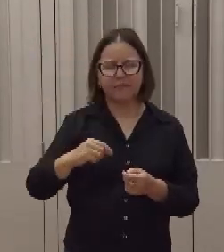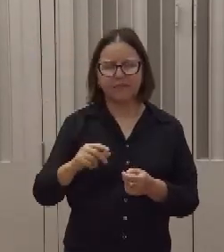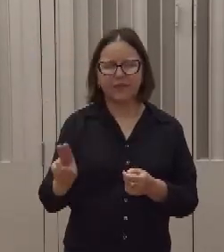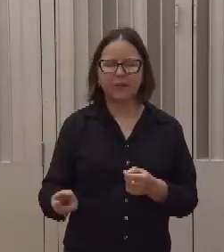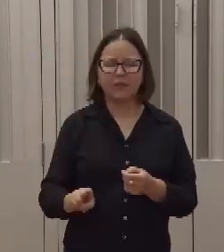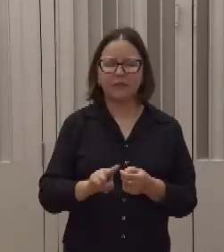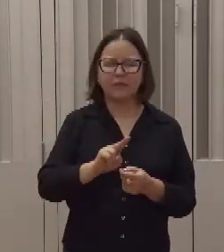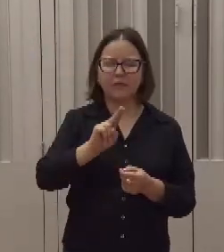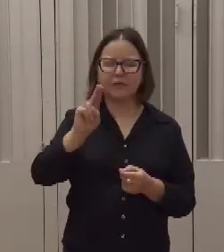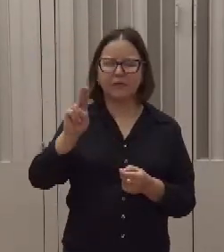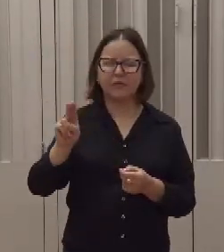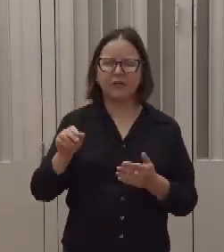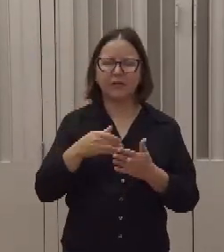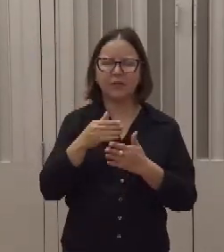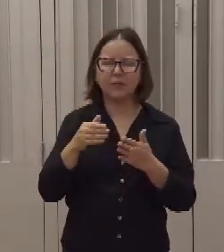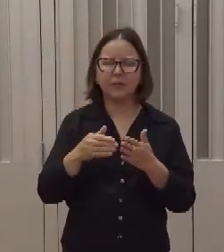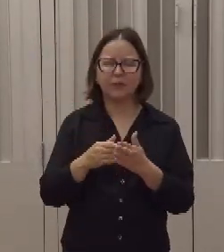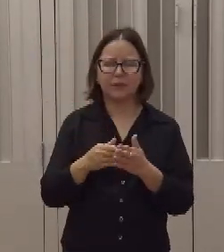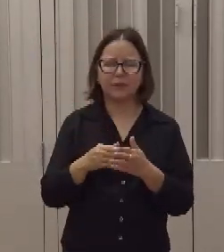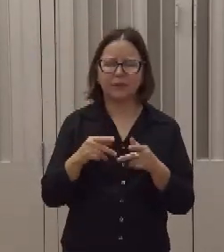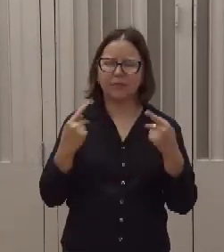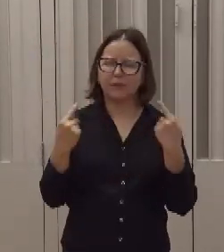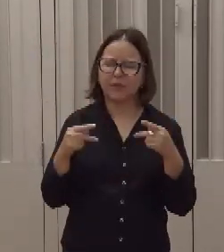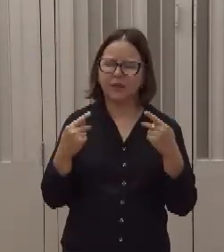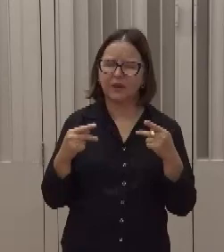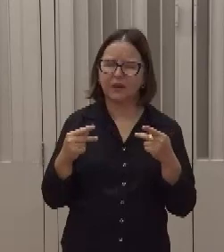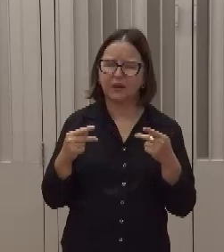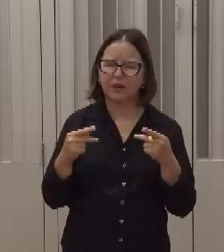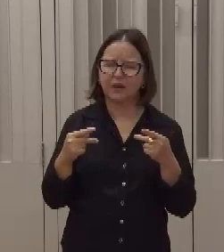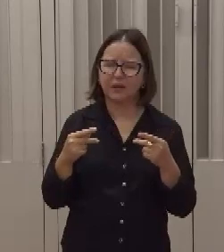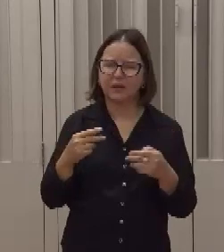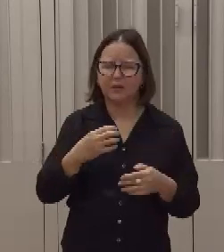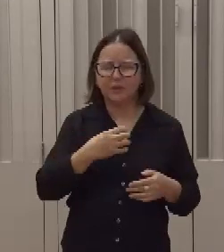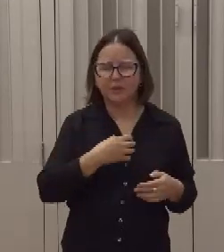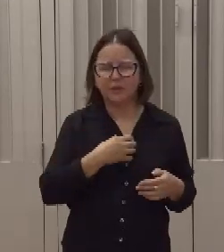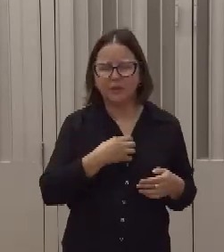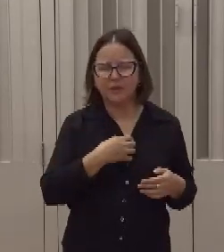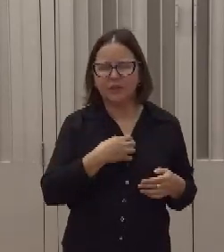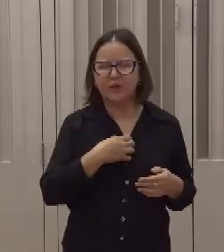use tudo que foi pregado aqui da maneira que lhe apraz.